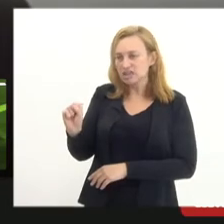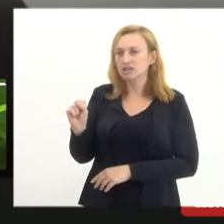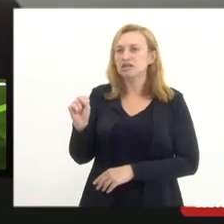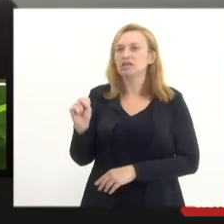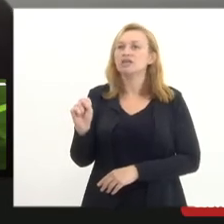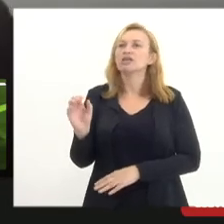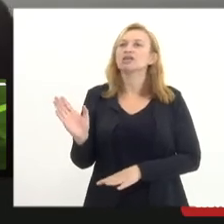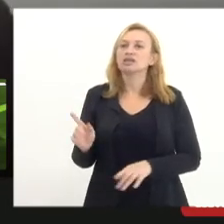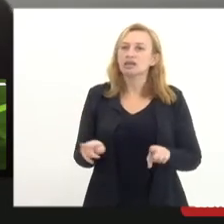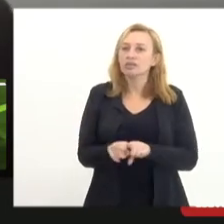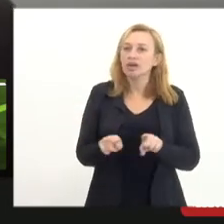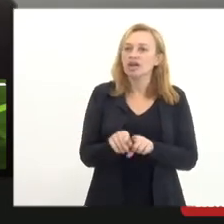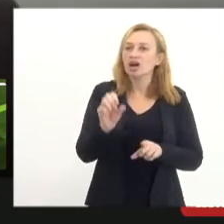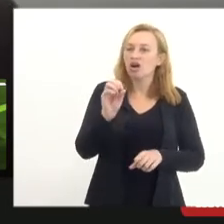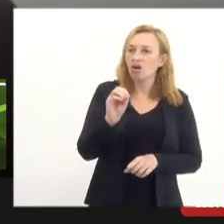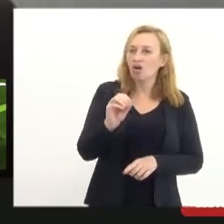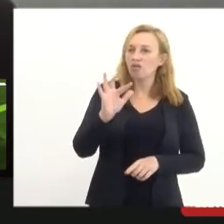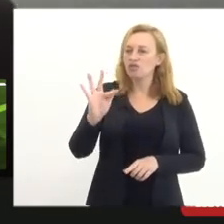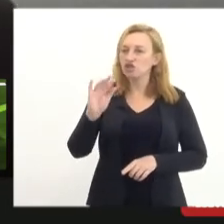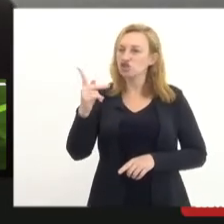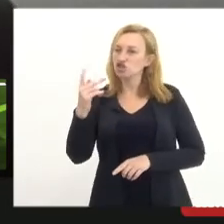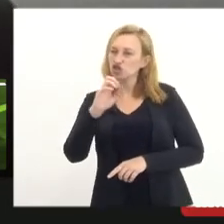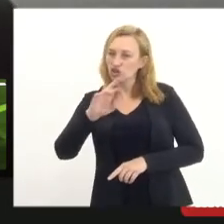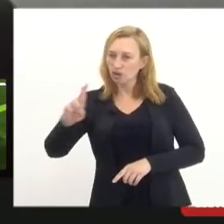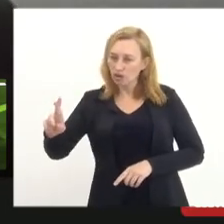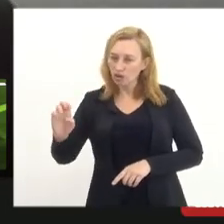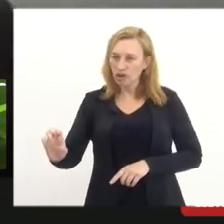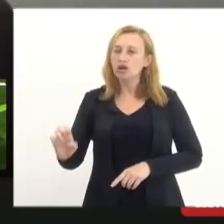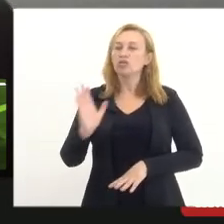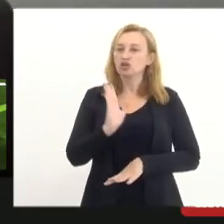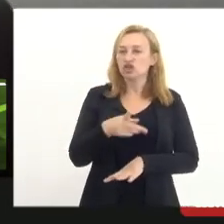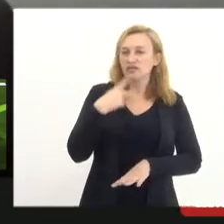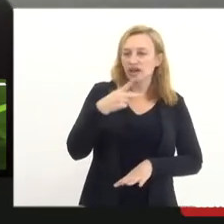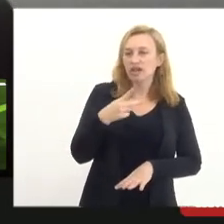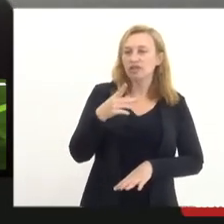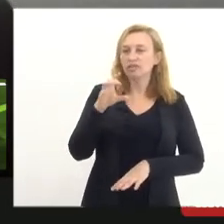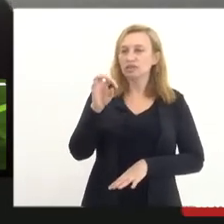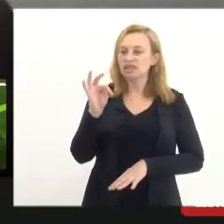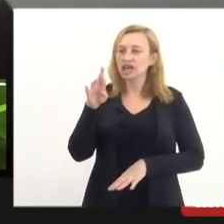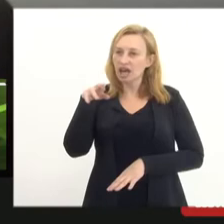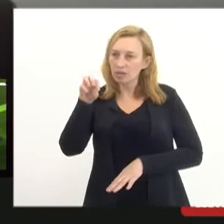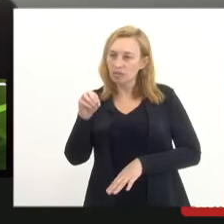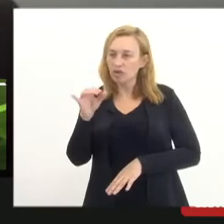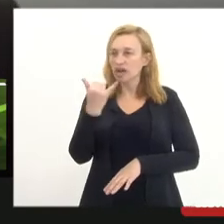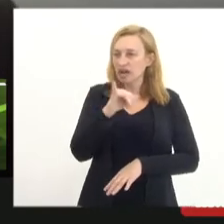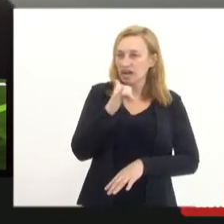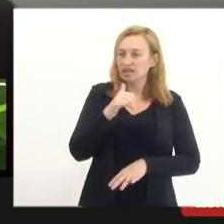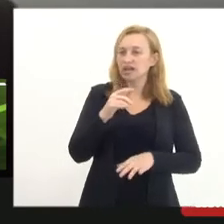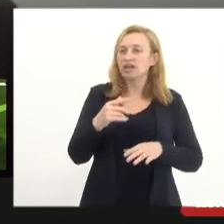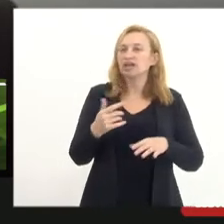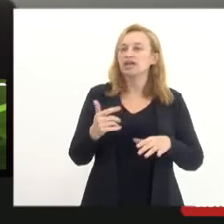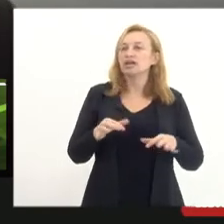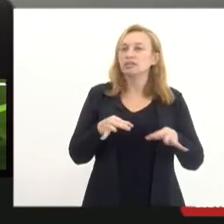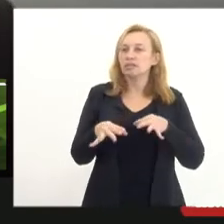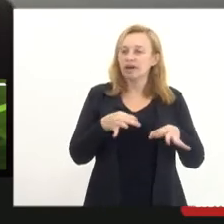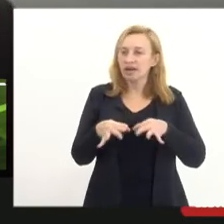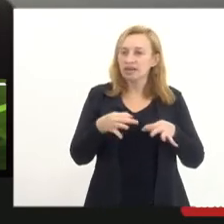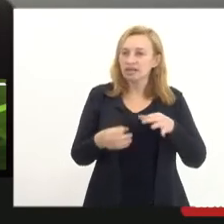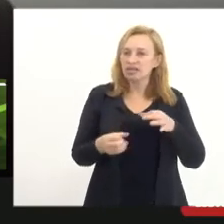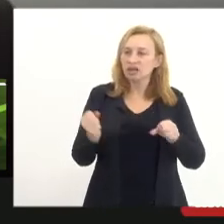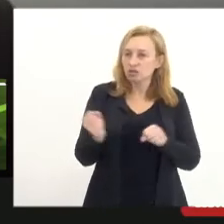Como eu citei, temos a termoelétrica Marlin Azul hoje em plena construção, as obras